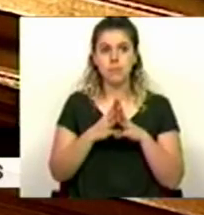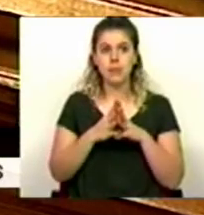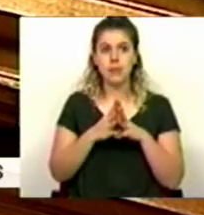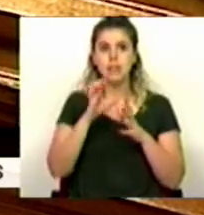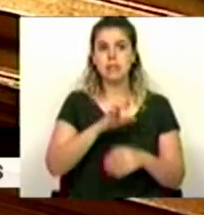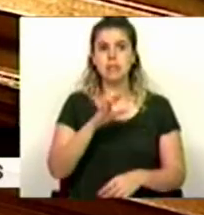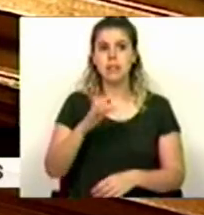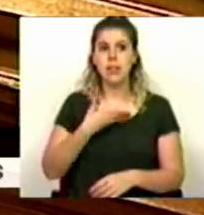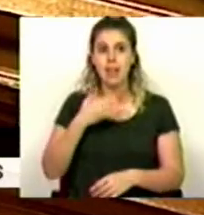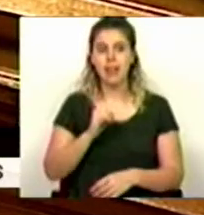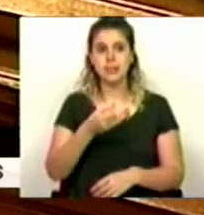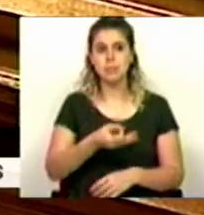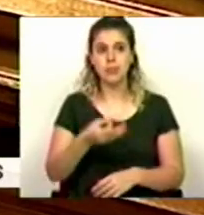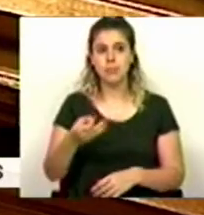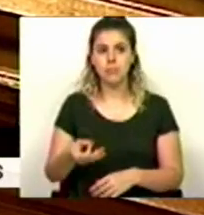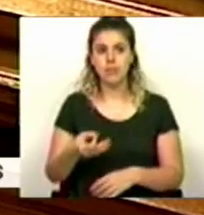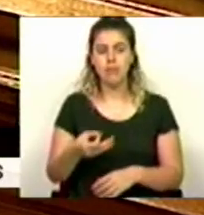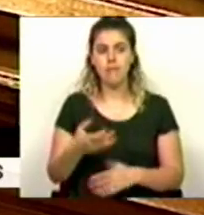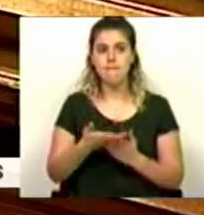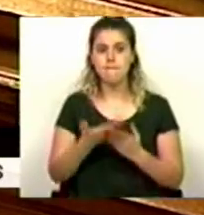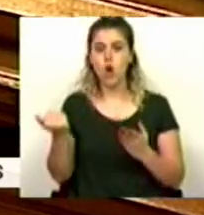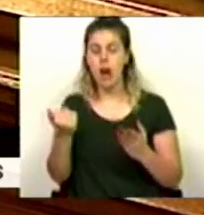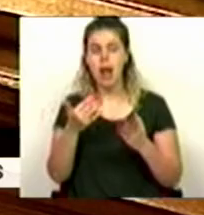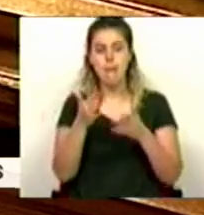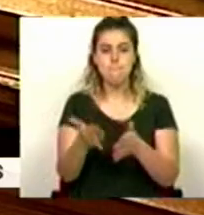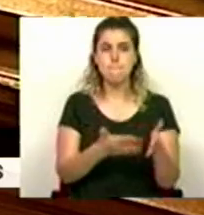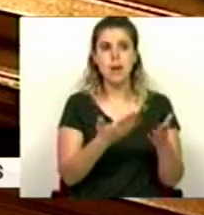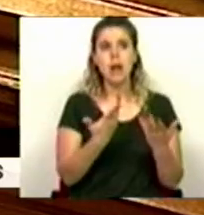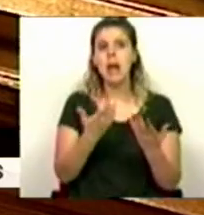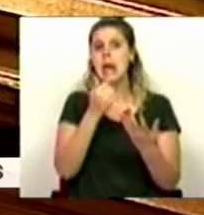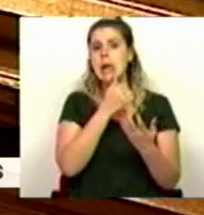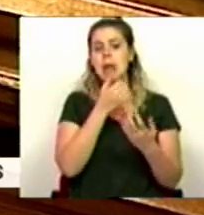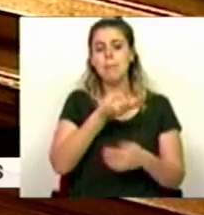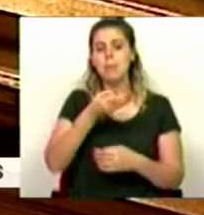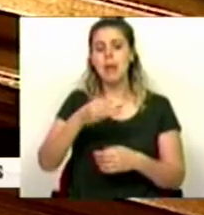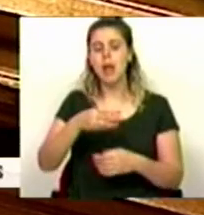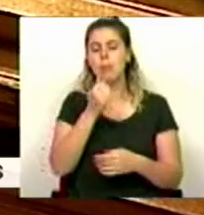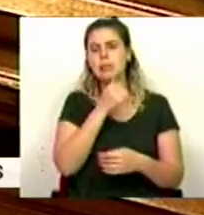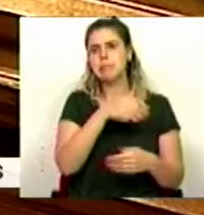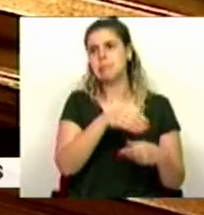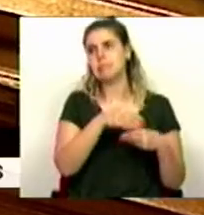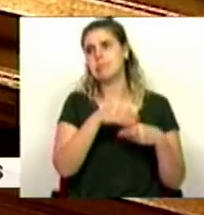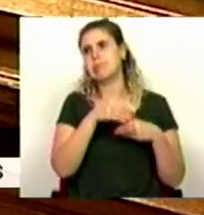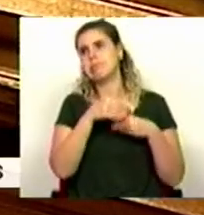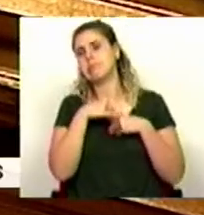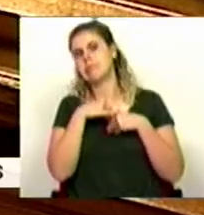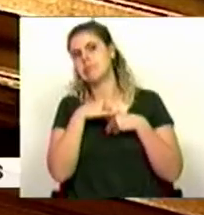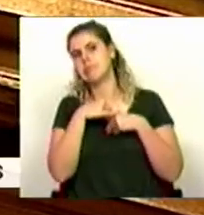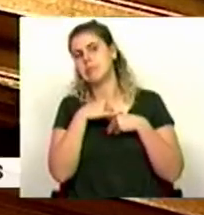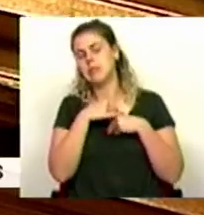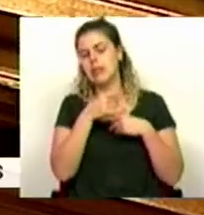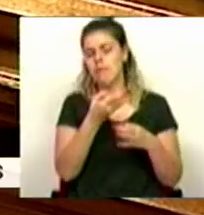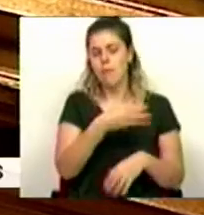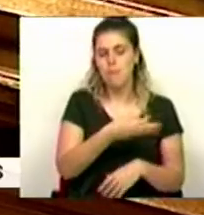do CDS-PP, tirando a parte em que toma as dores do PPM, que se